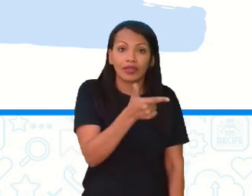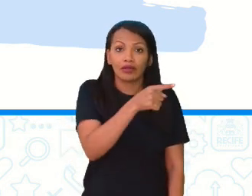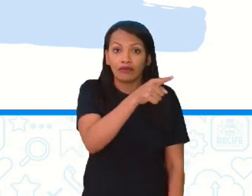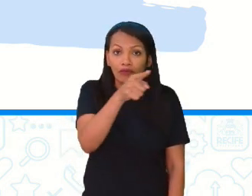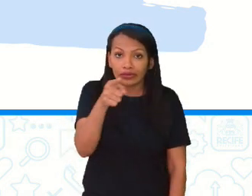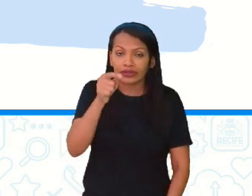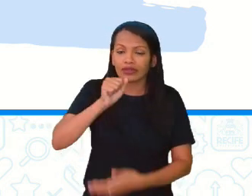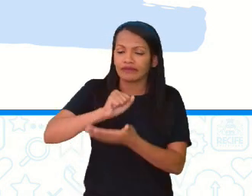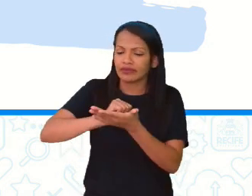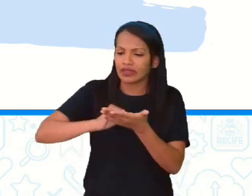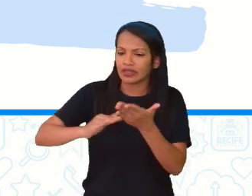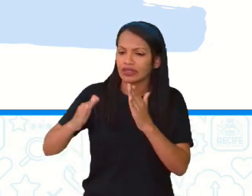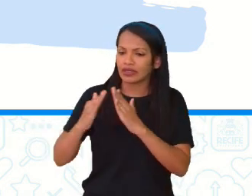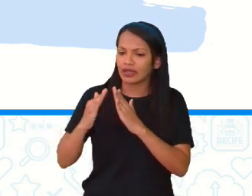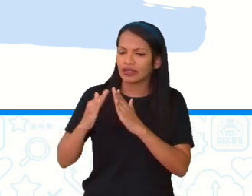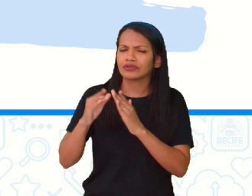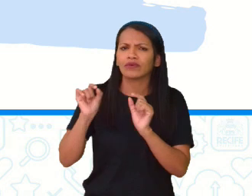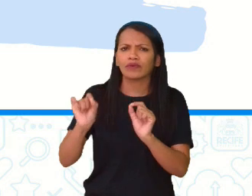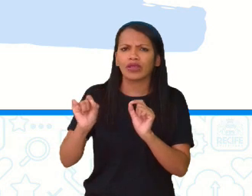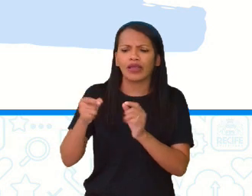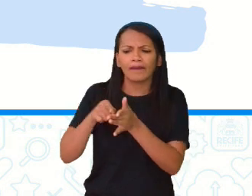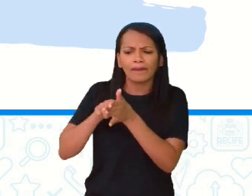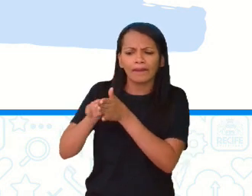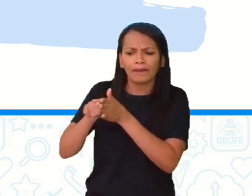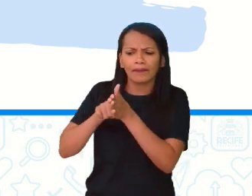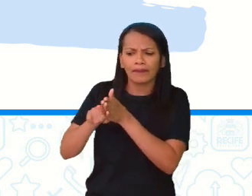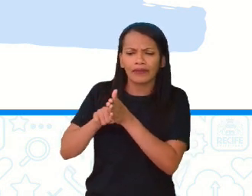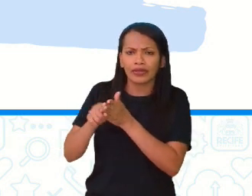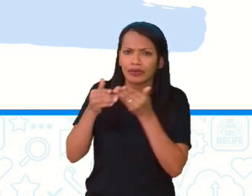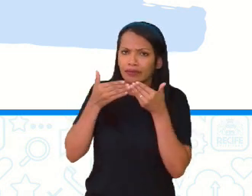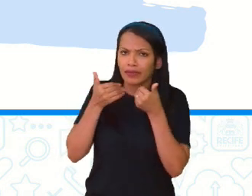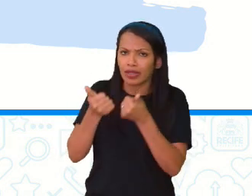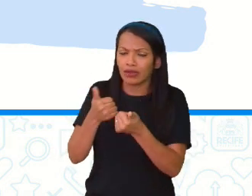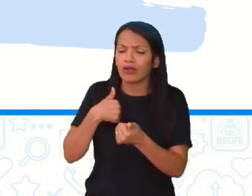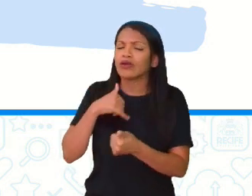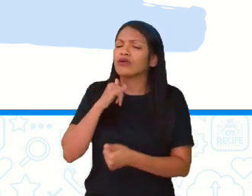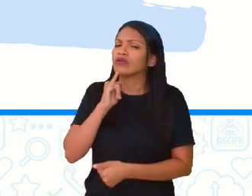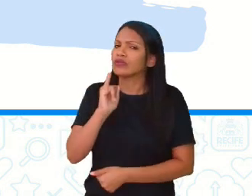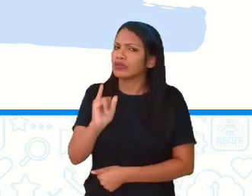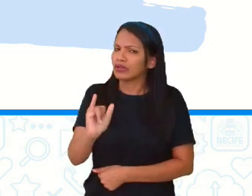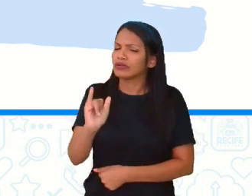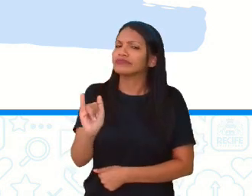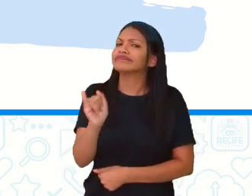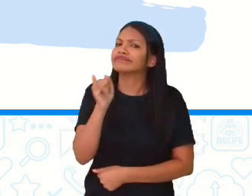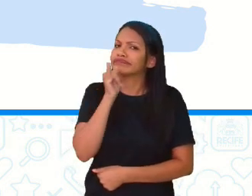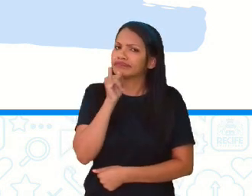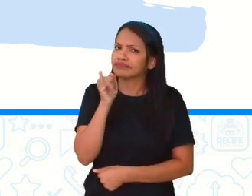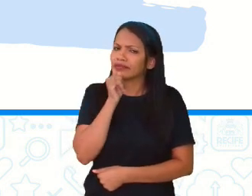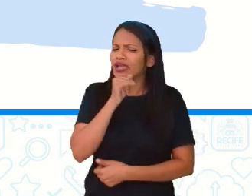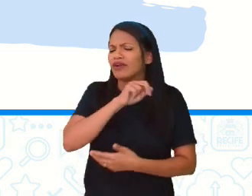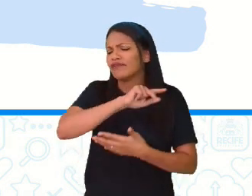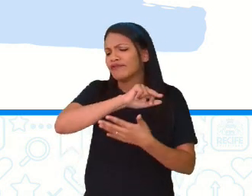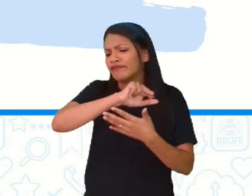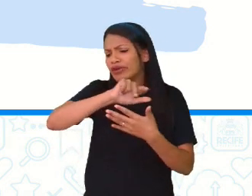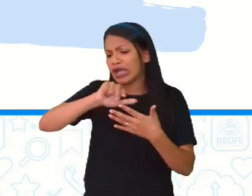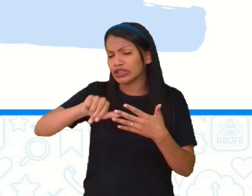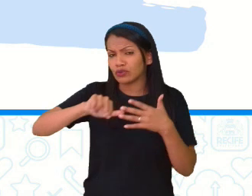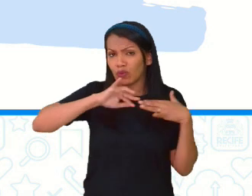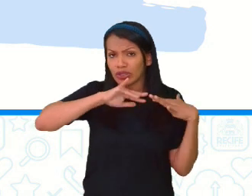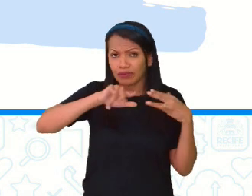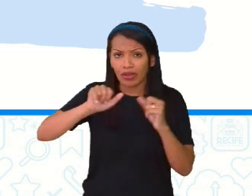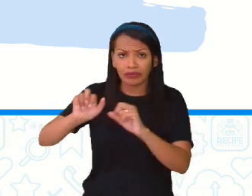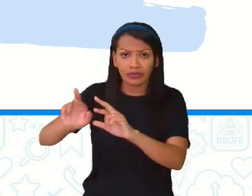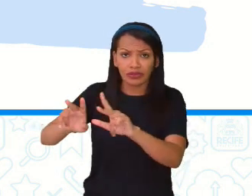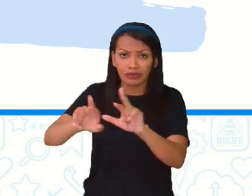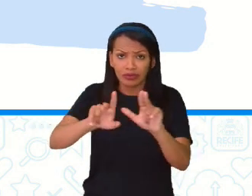pesquisa melhor sobre esse grupo de animais invertebrados. E eu dei exemplos, não foi? Eu mostrei vários animais diferentes. Então,